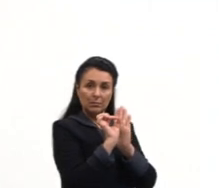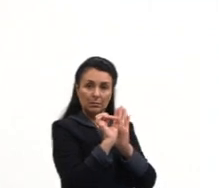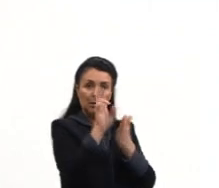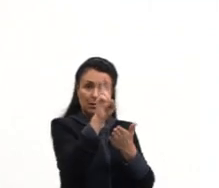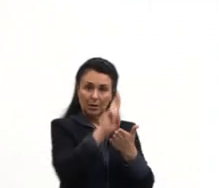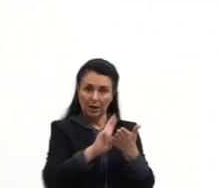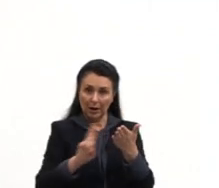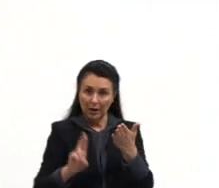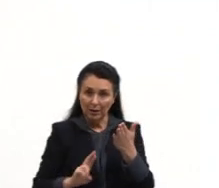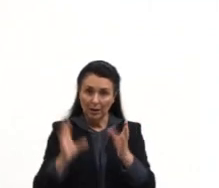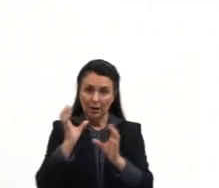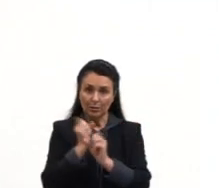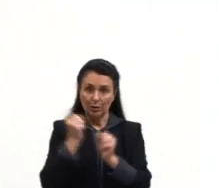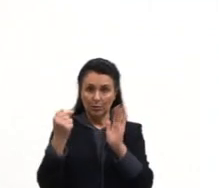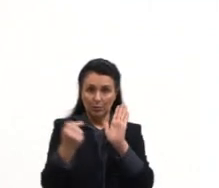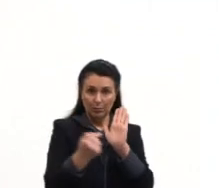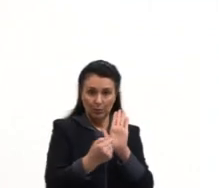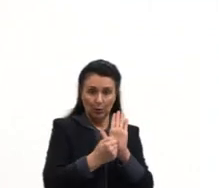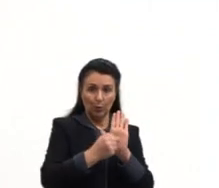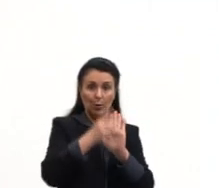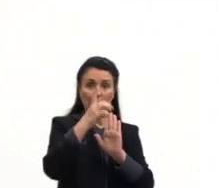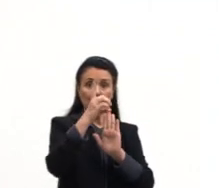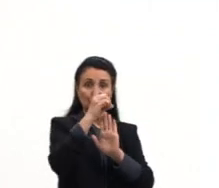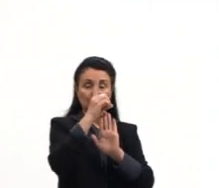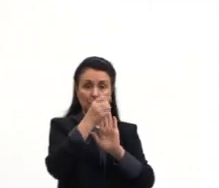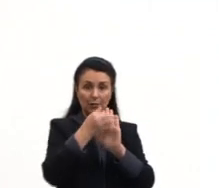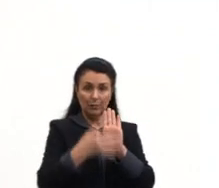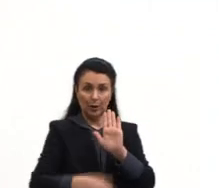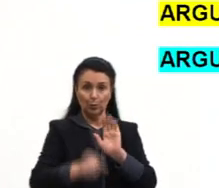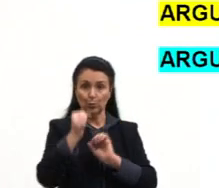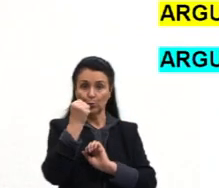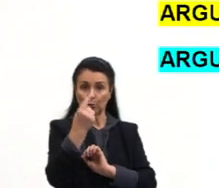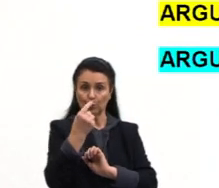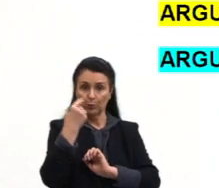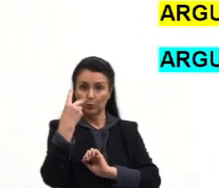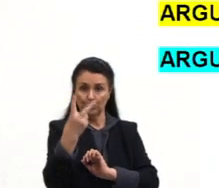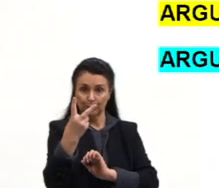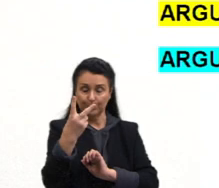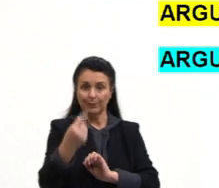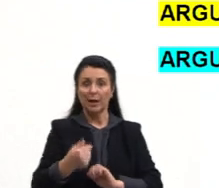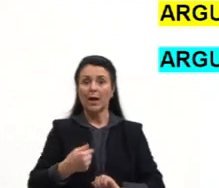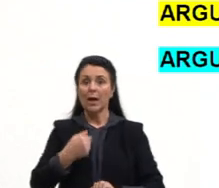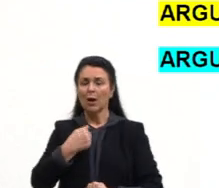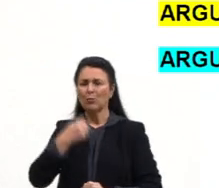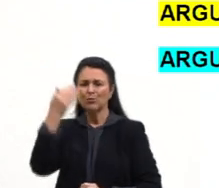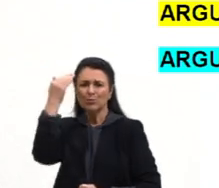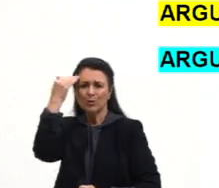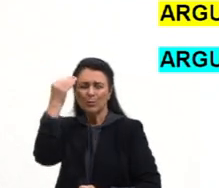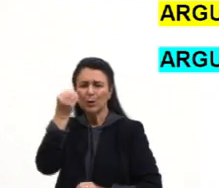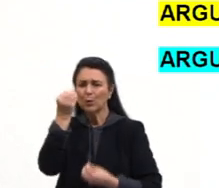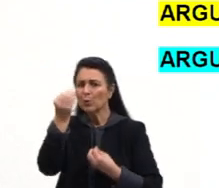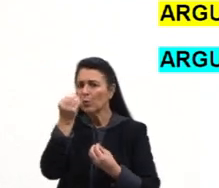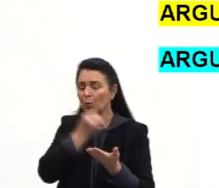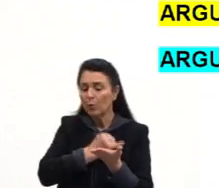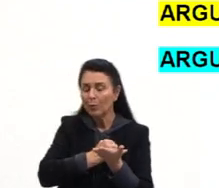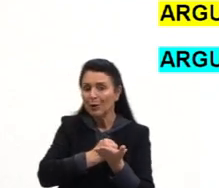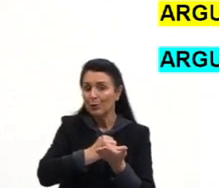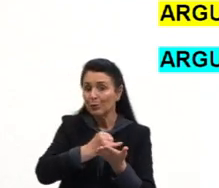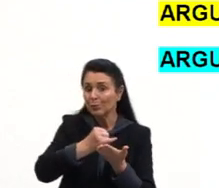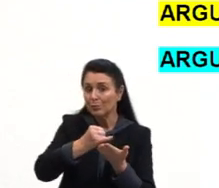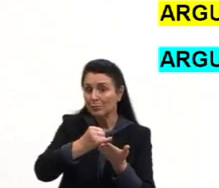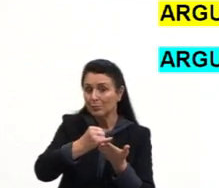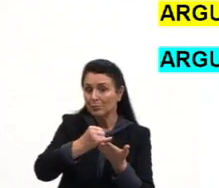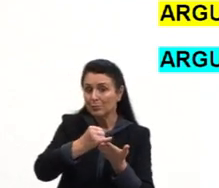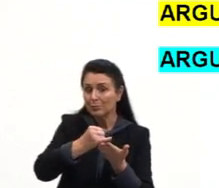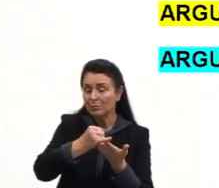no desenvolvimento 1 e 2 para eu identificar como essa introdução